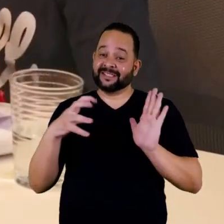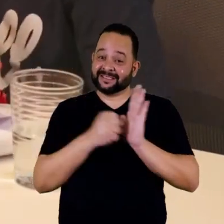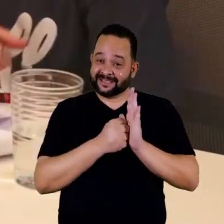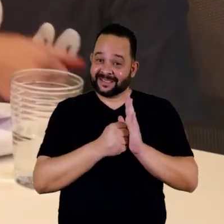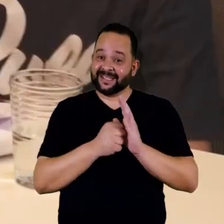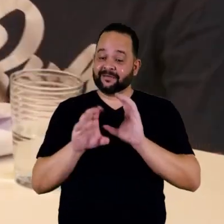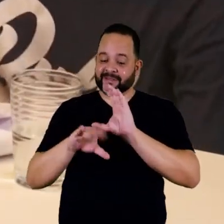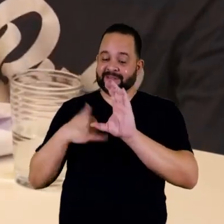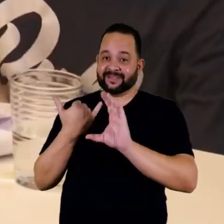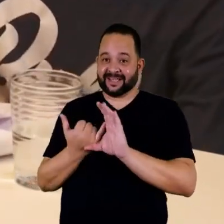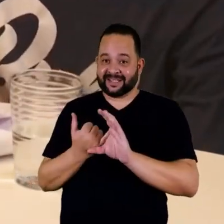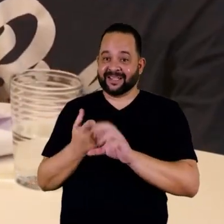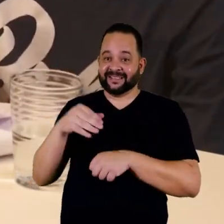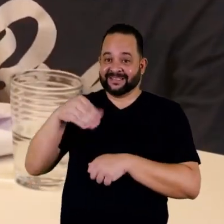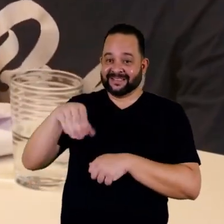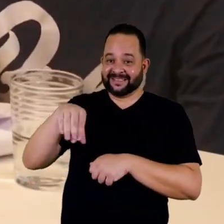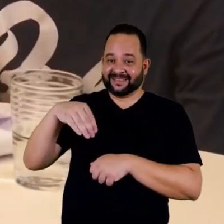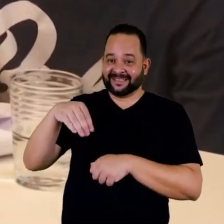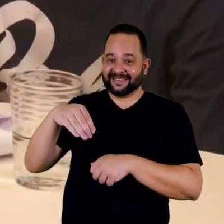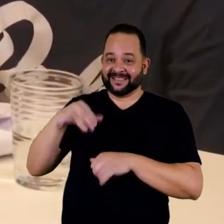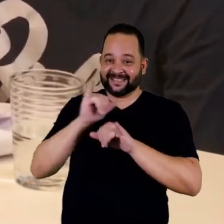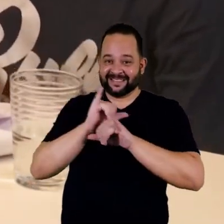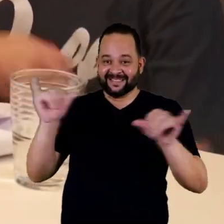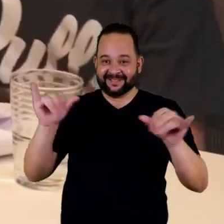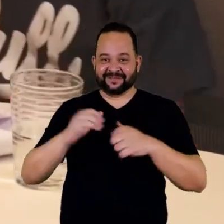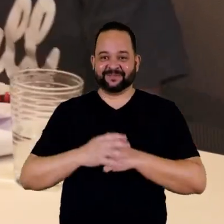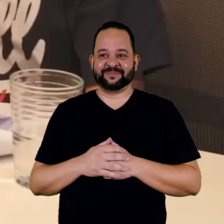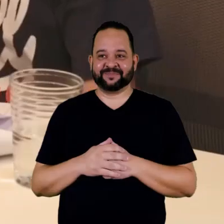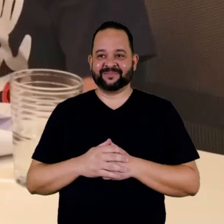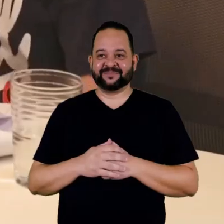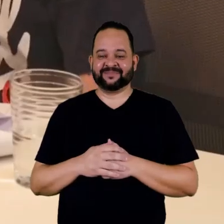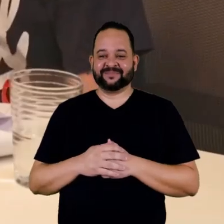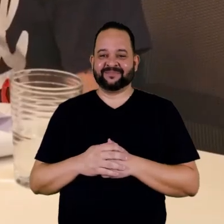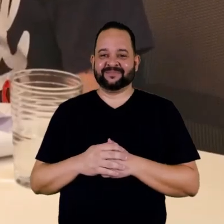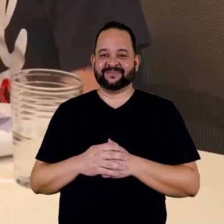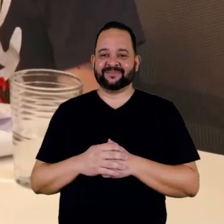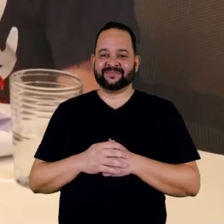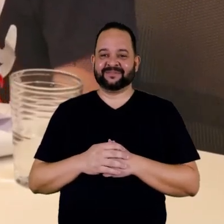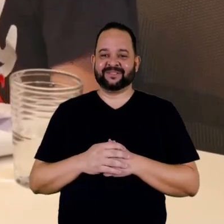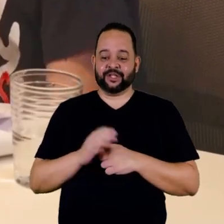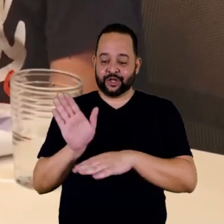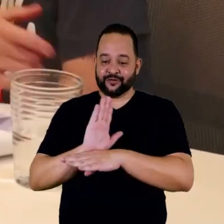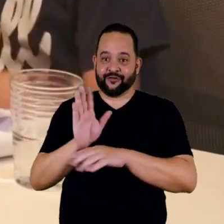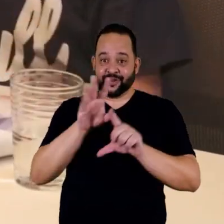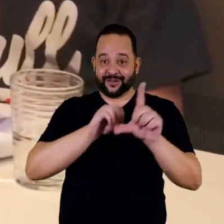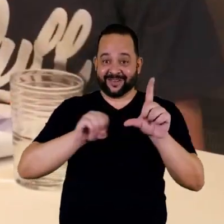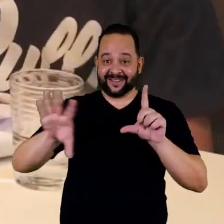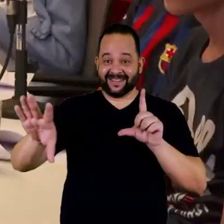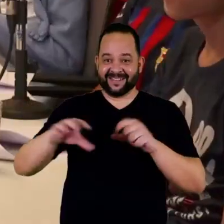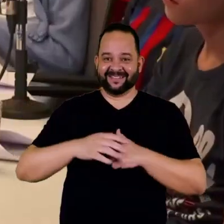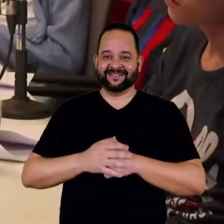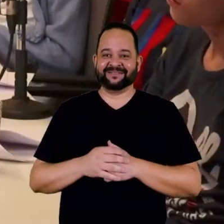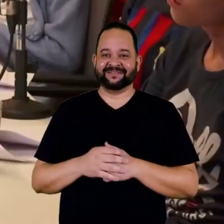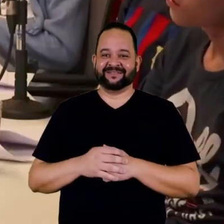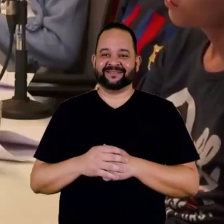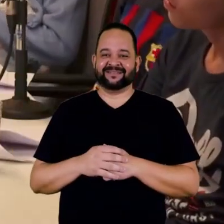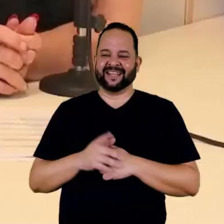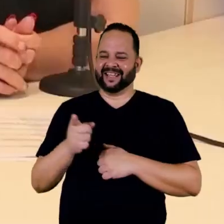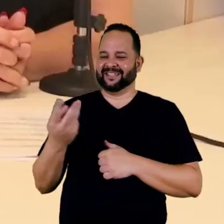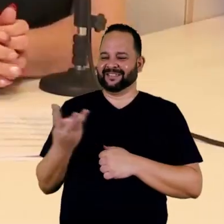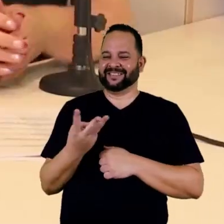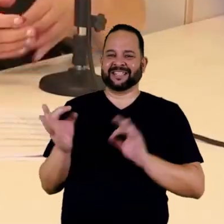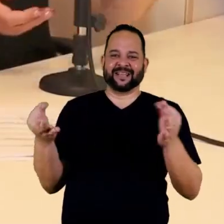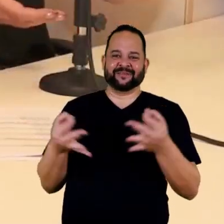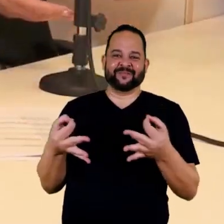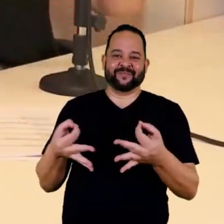inscreva no canal e Ative o Sininho das notificações e Compartilho o vídeo eles